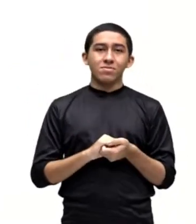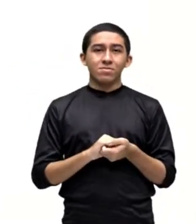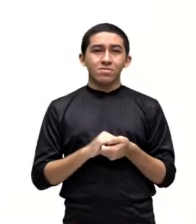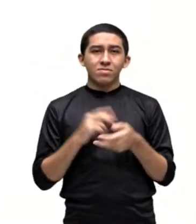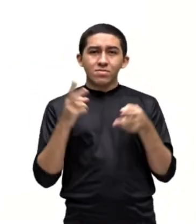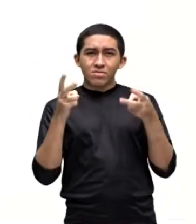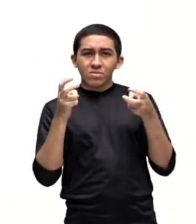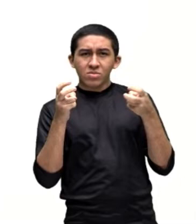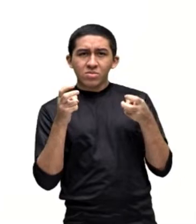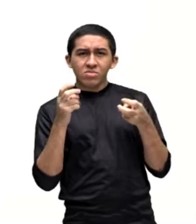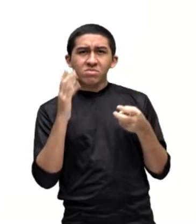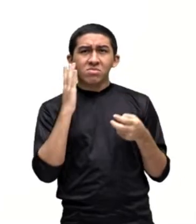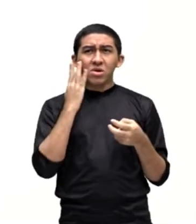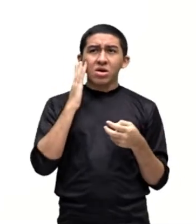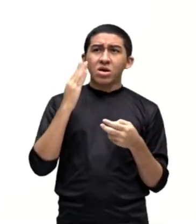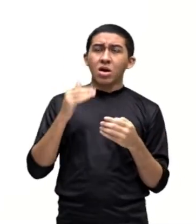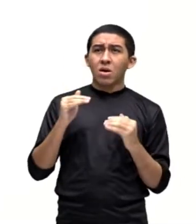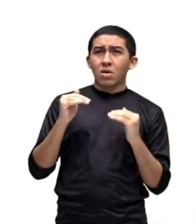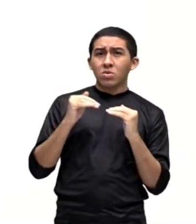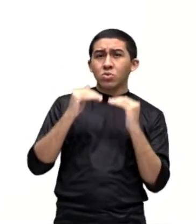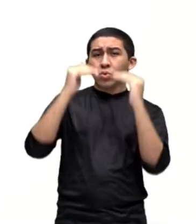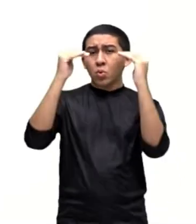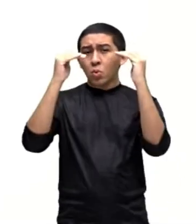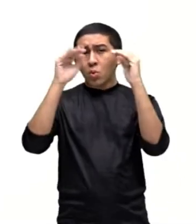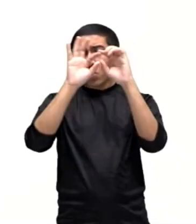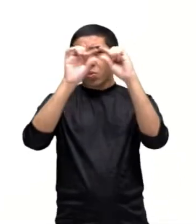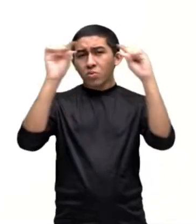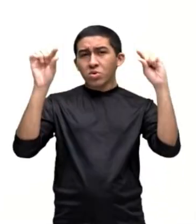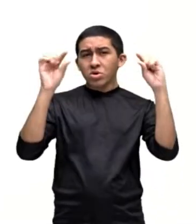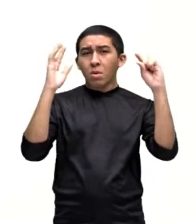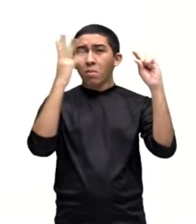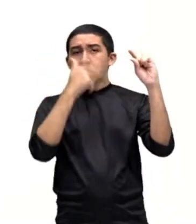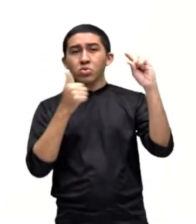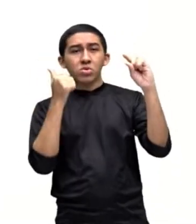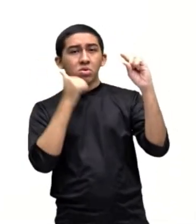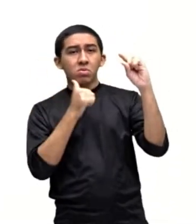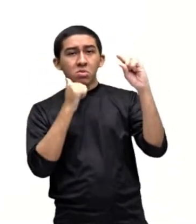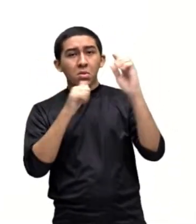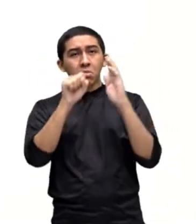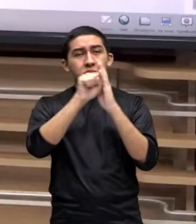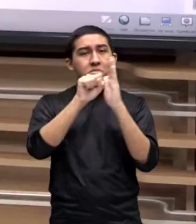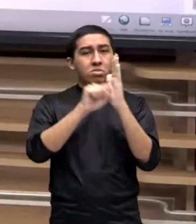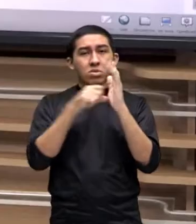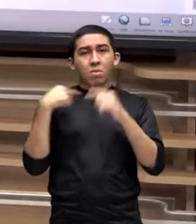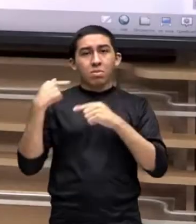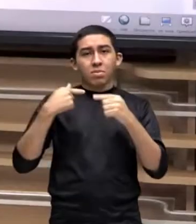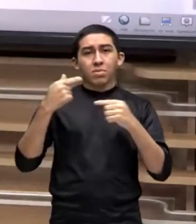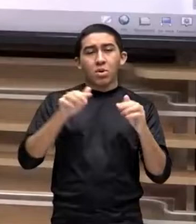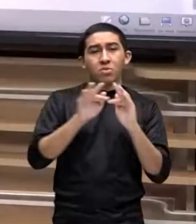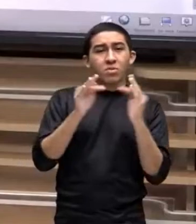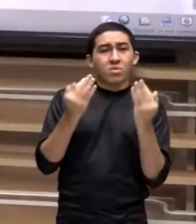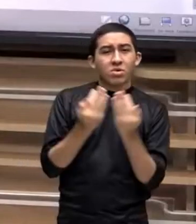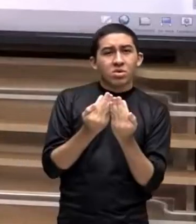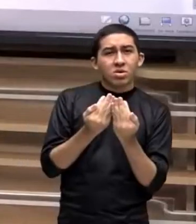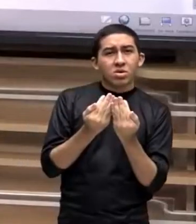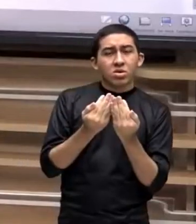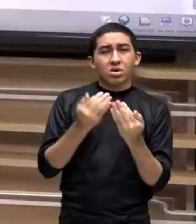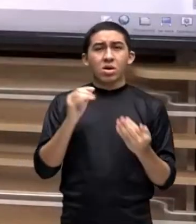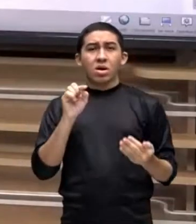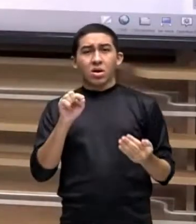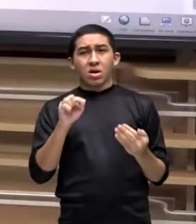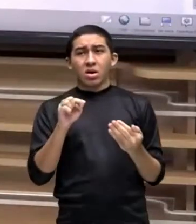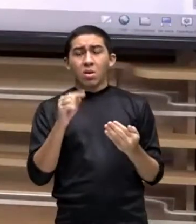que quando ele disse lá no começo, moça linda, bem tratada, 3 séculos de família, ele estava realmente querendo somente elogiar essa